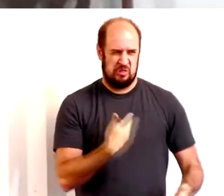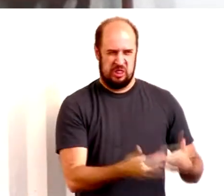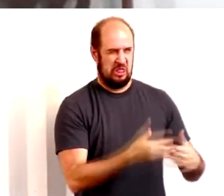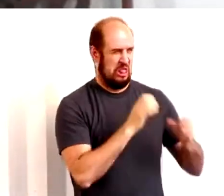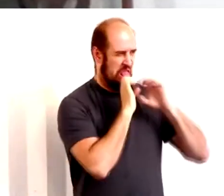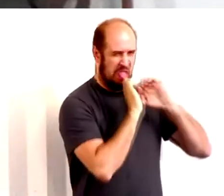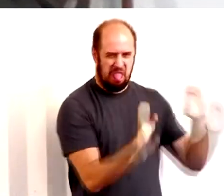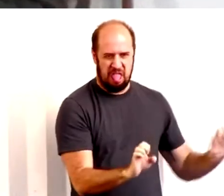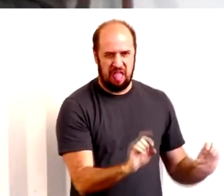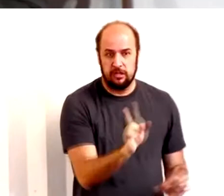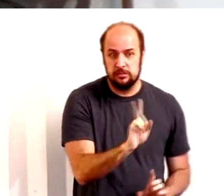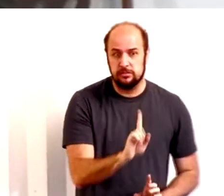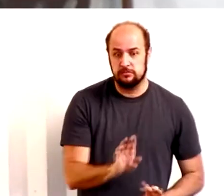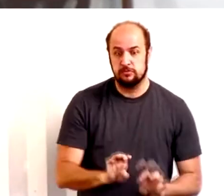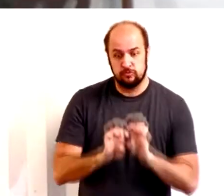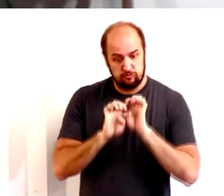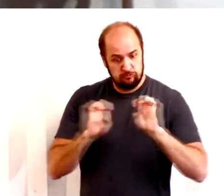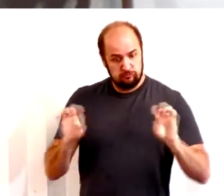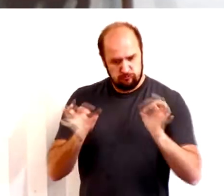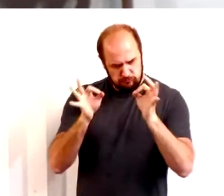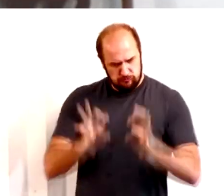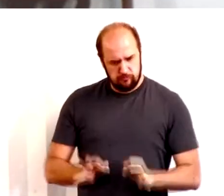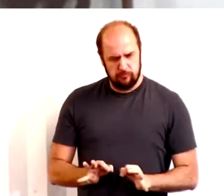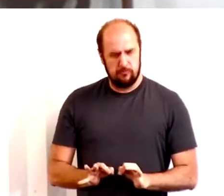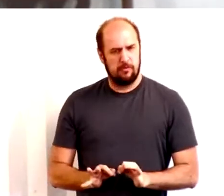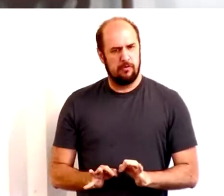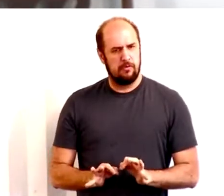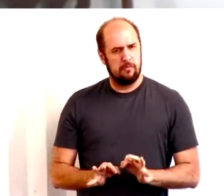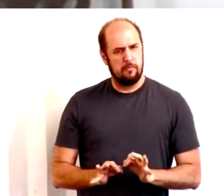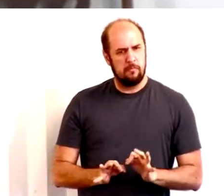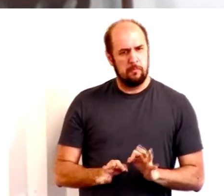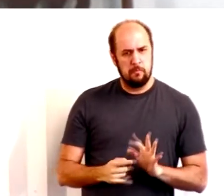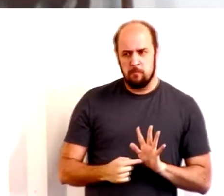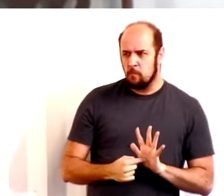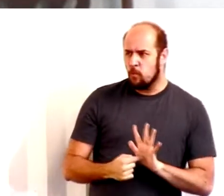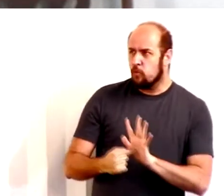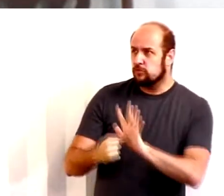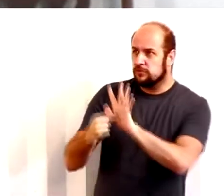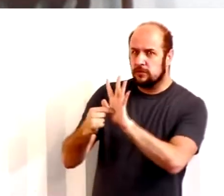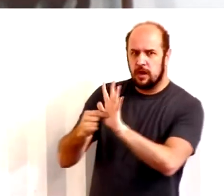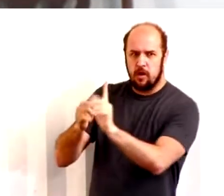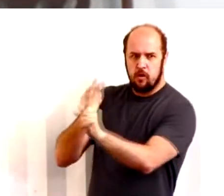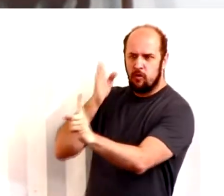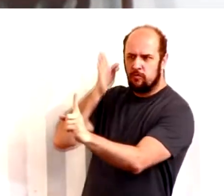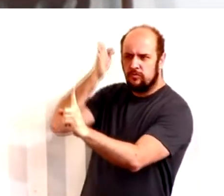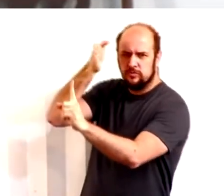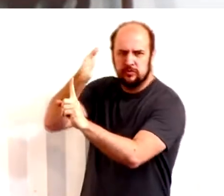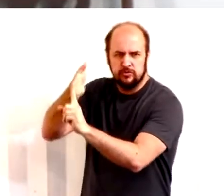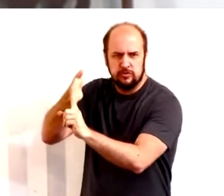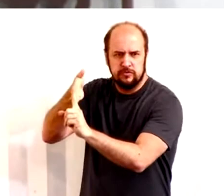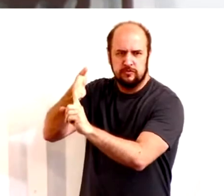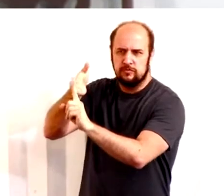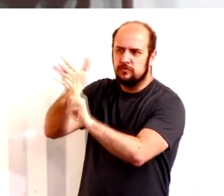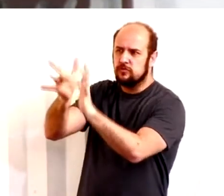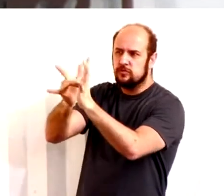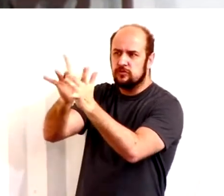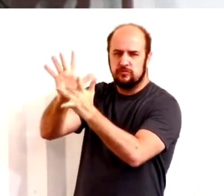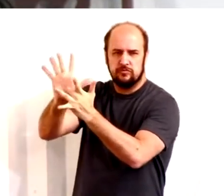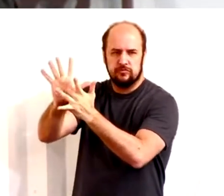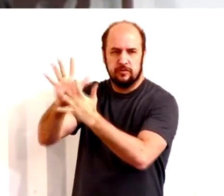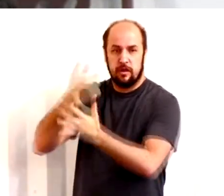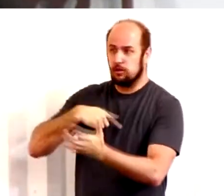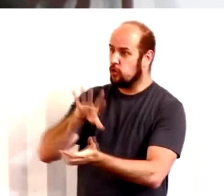evangelho, mas um evangelho que aponta para a realidade de um pequeno Cristo,